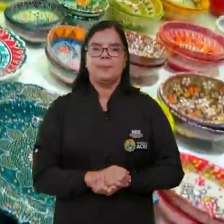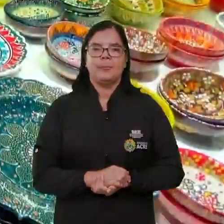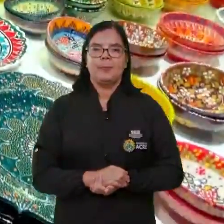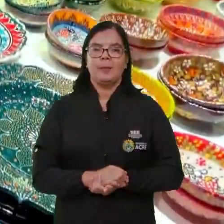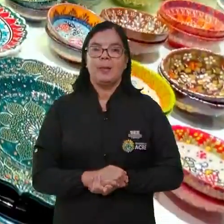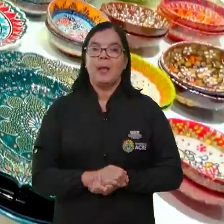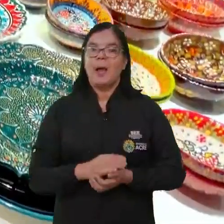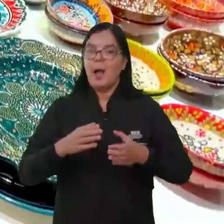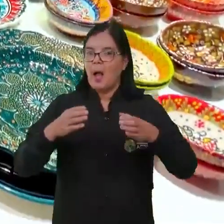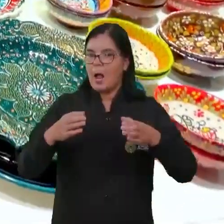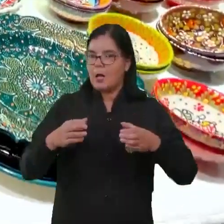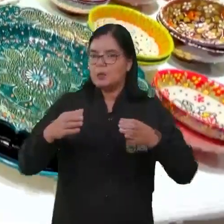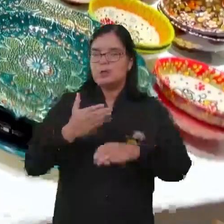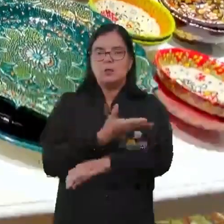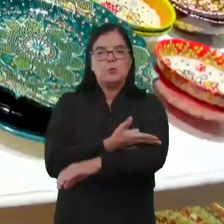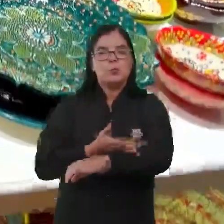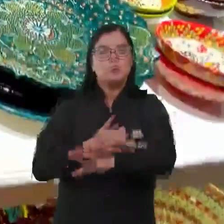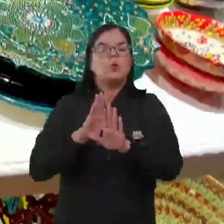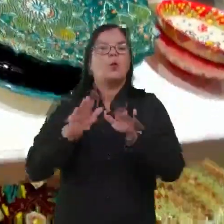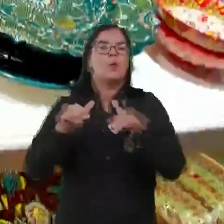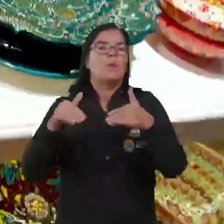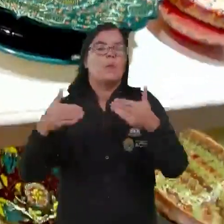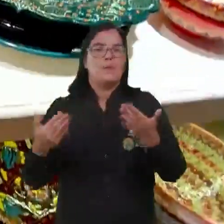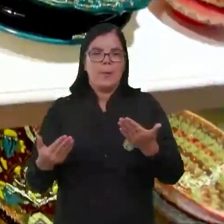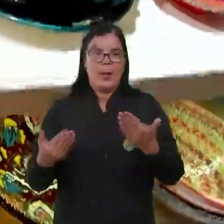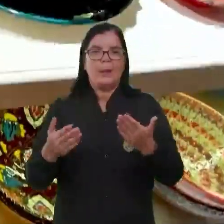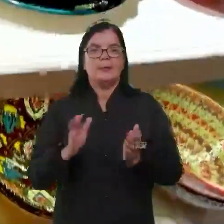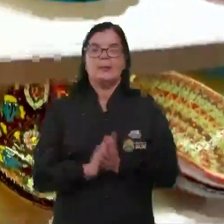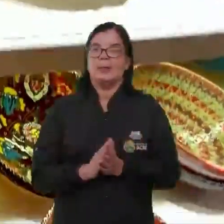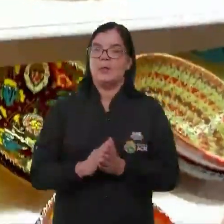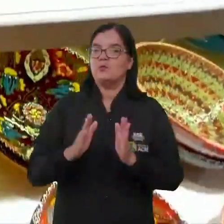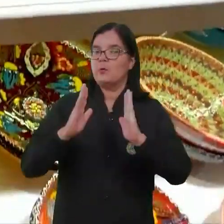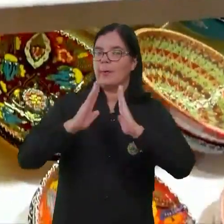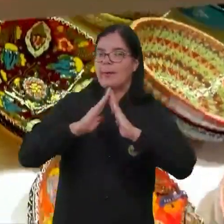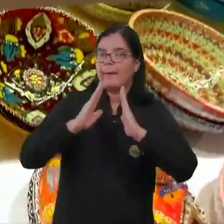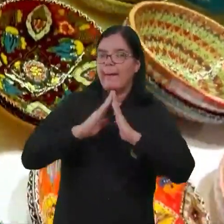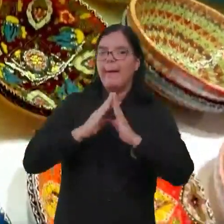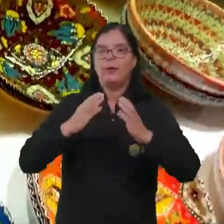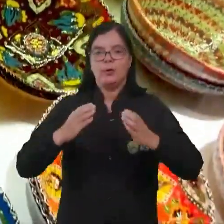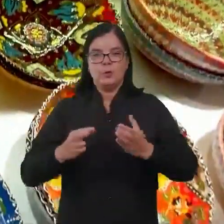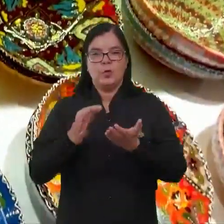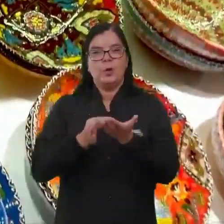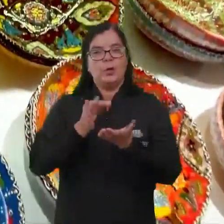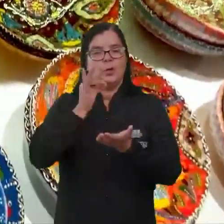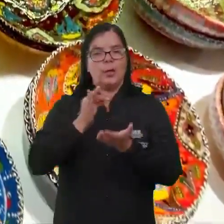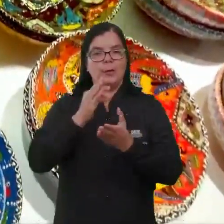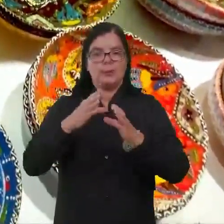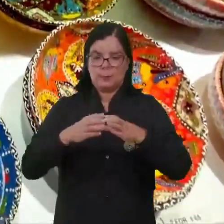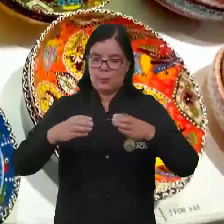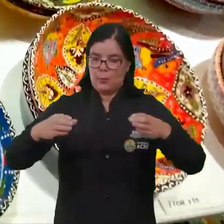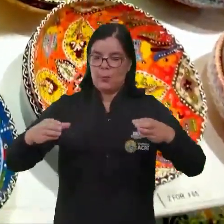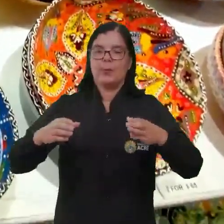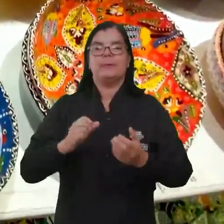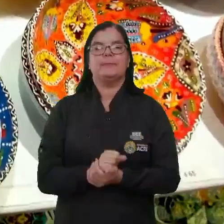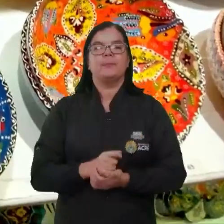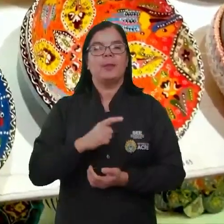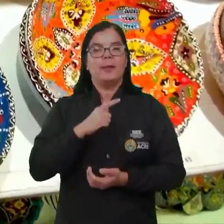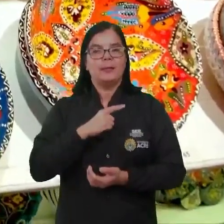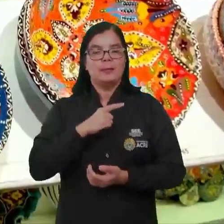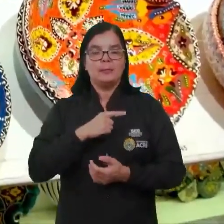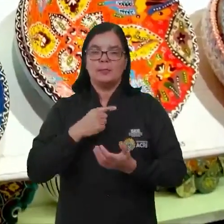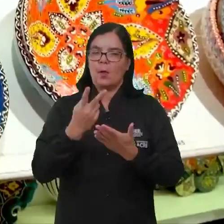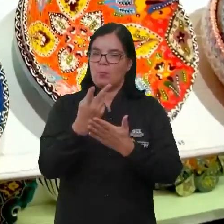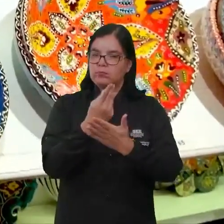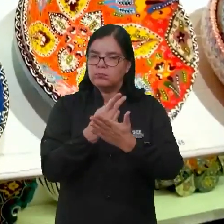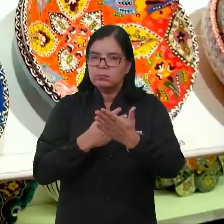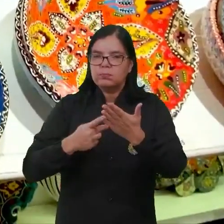E aqui, ó, quais são as aplicações, né? Então, em louças domésticas, como pratos, xícaras, travessas, né? Tem as cerâmicas que